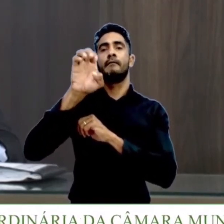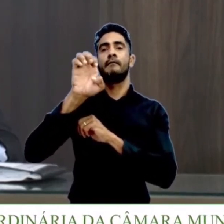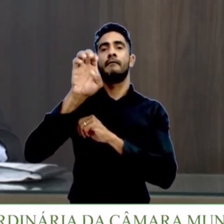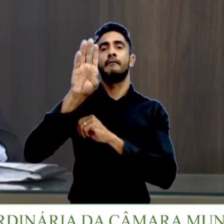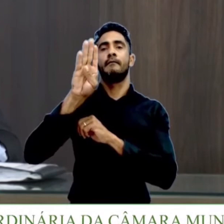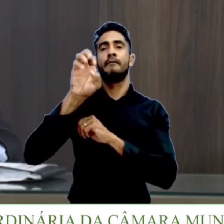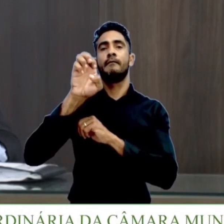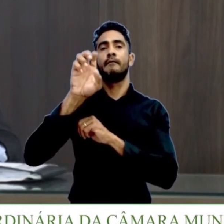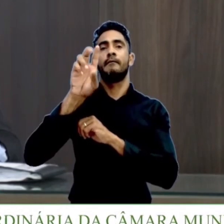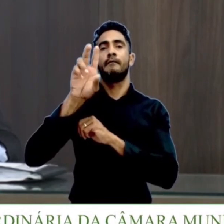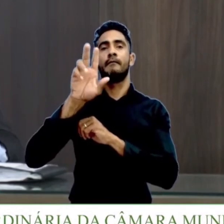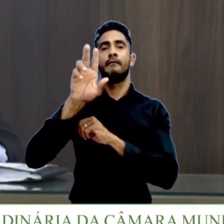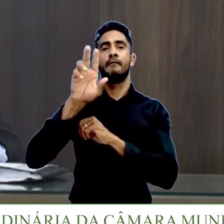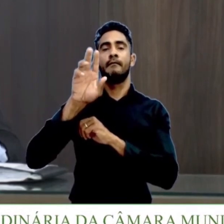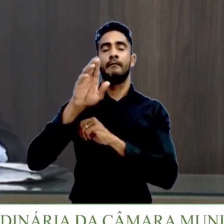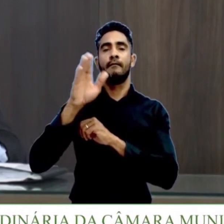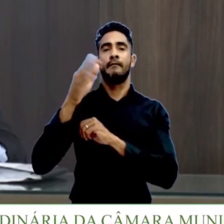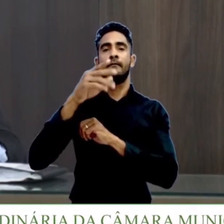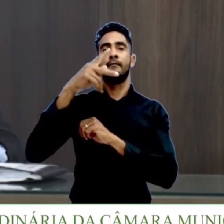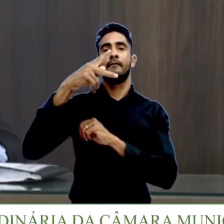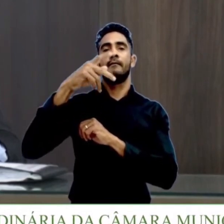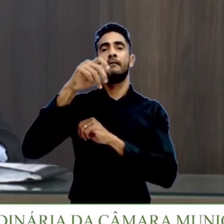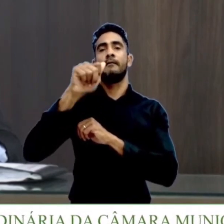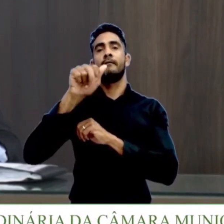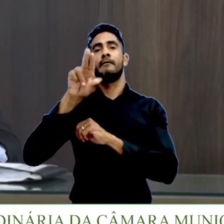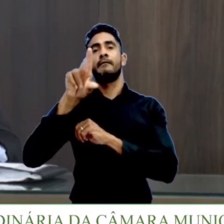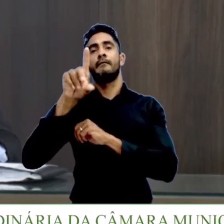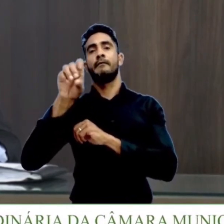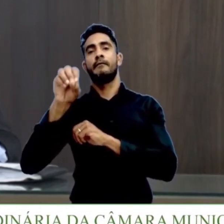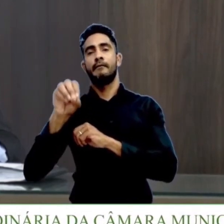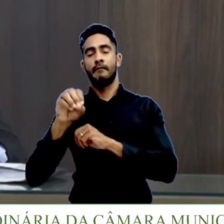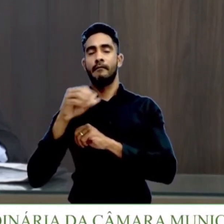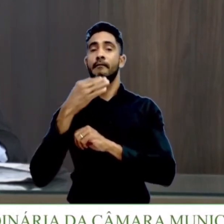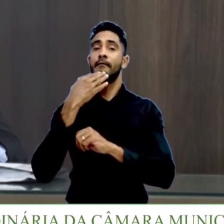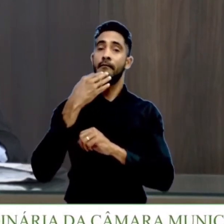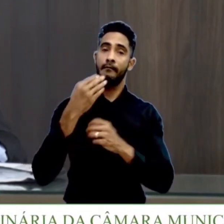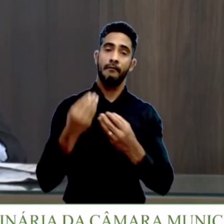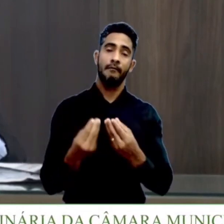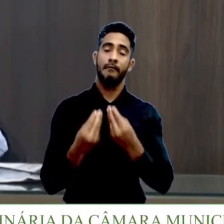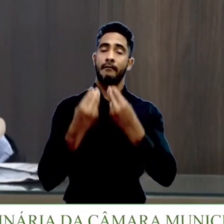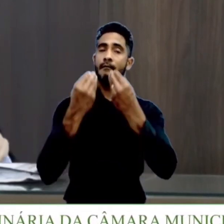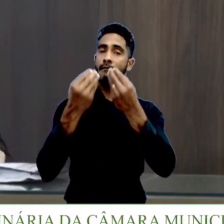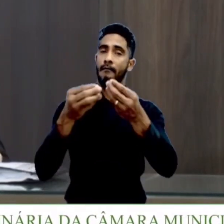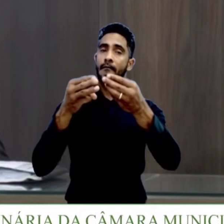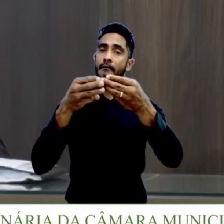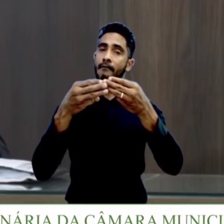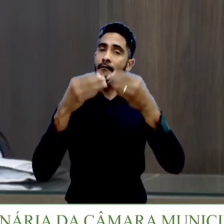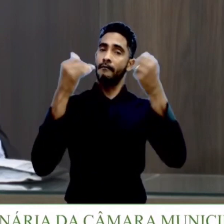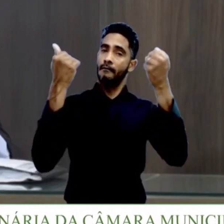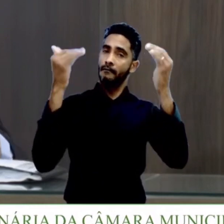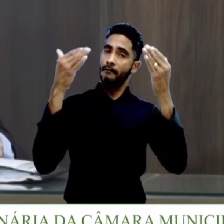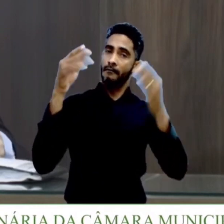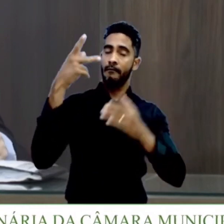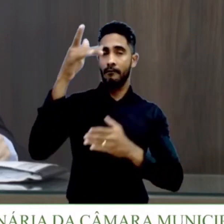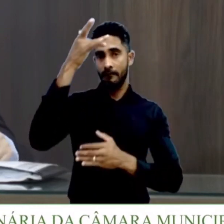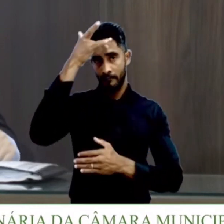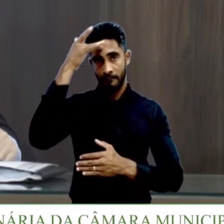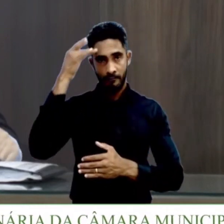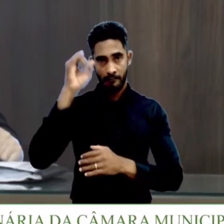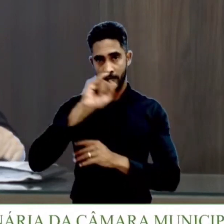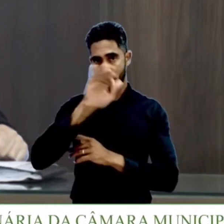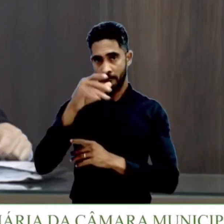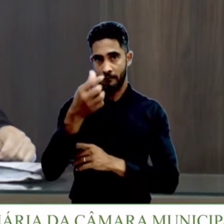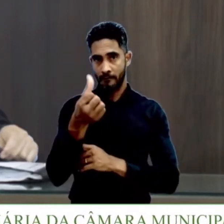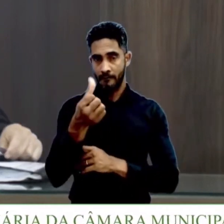Sublime Cerimonial, e o senhor Paulo Alves. Solicito que seja dada ciência aos homenageados. Janaúba,